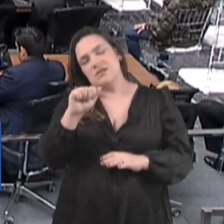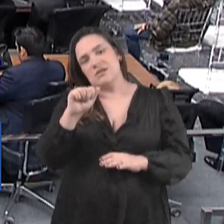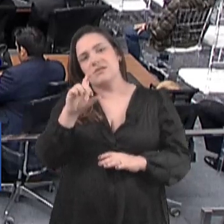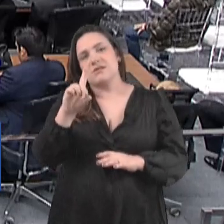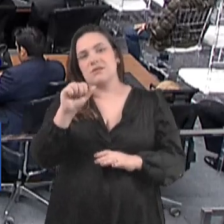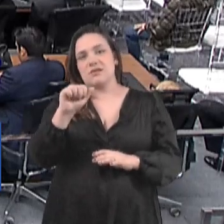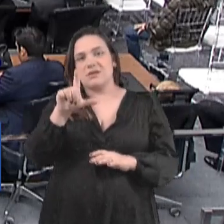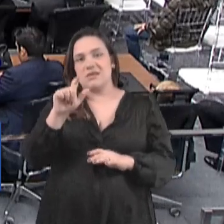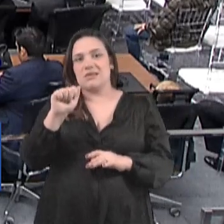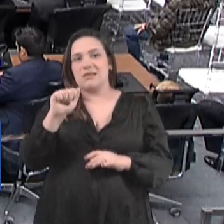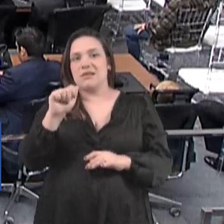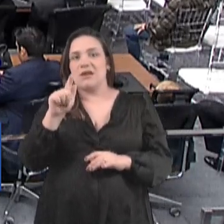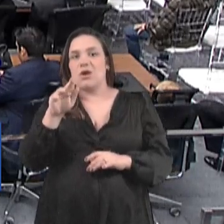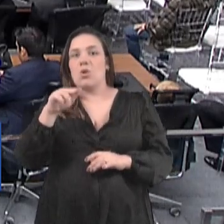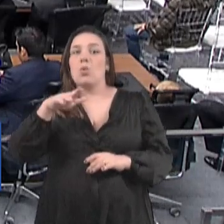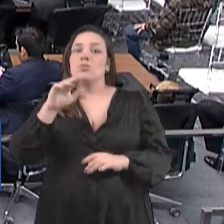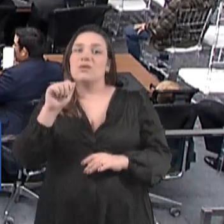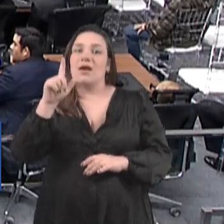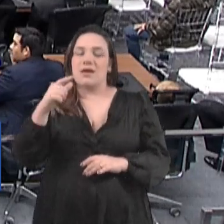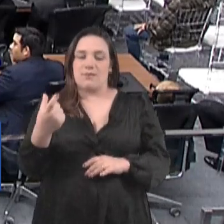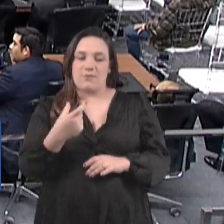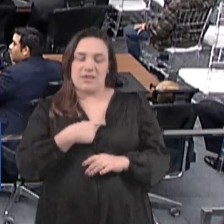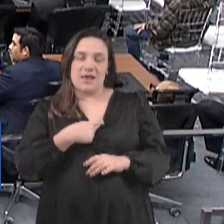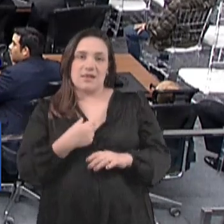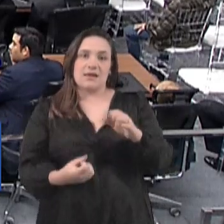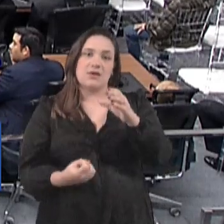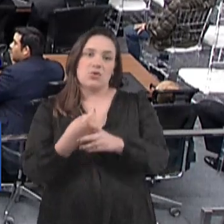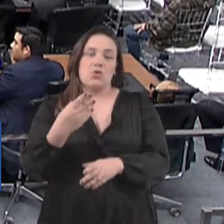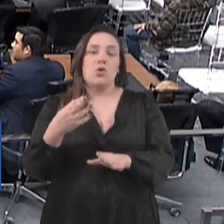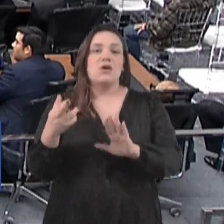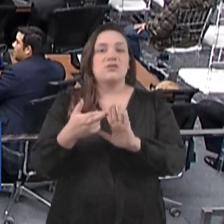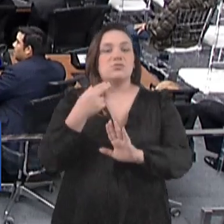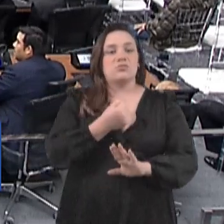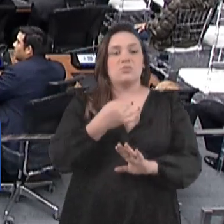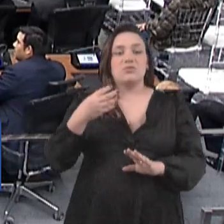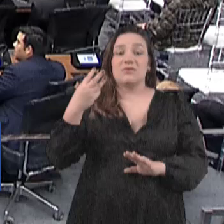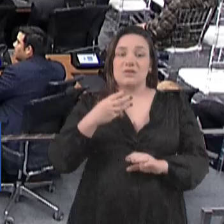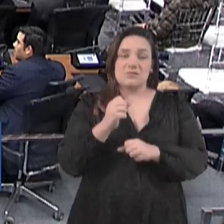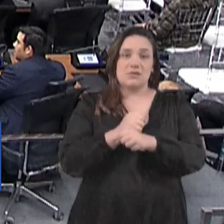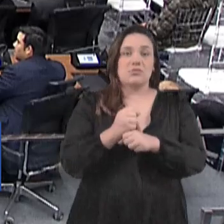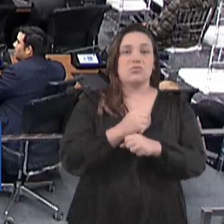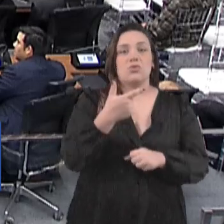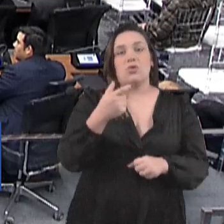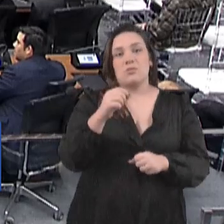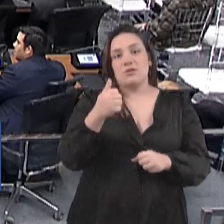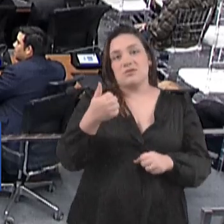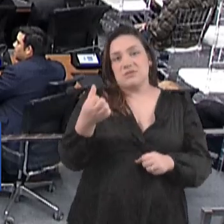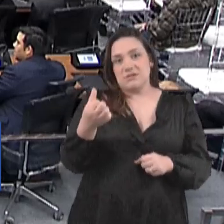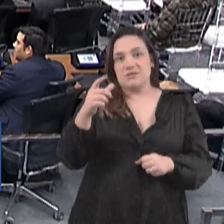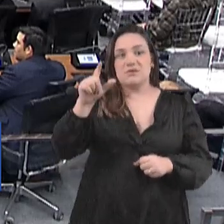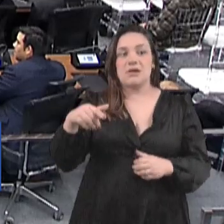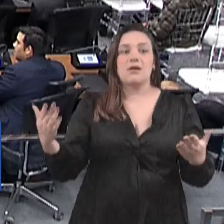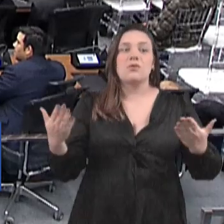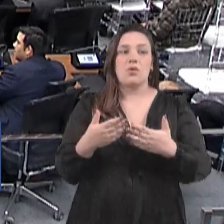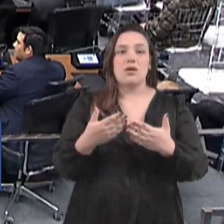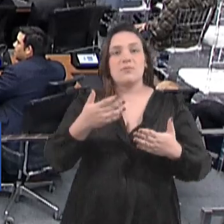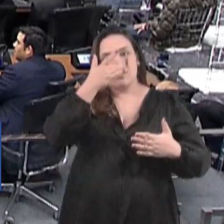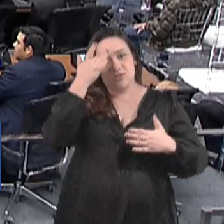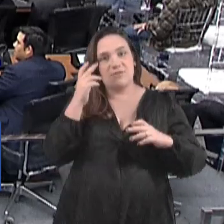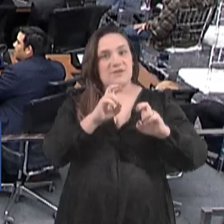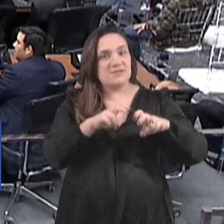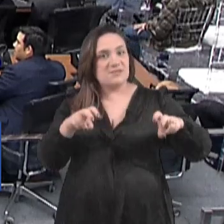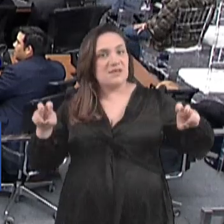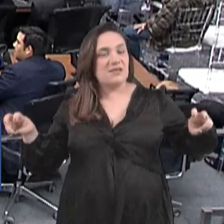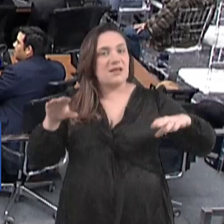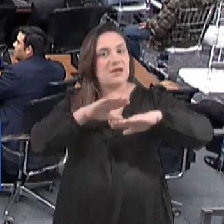de 2016 pela resolução número 3. Para compor a mesa desta